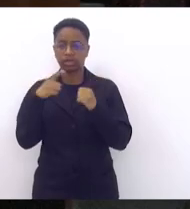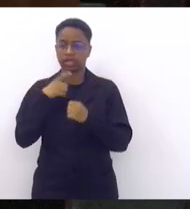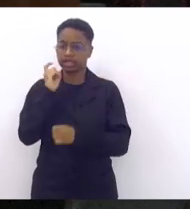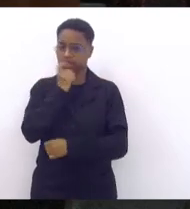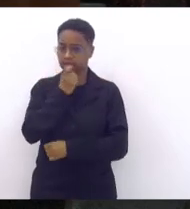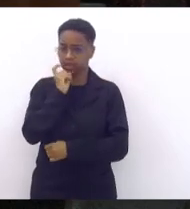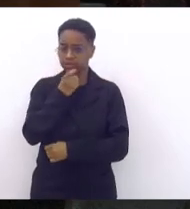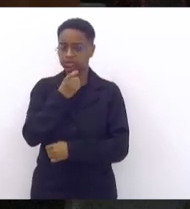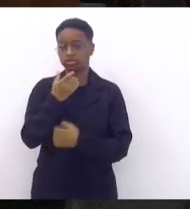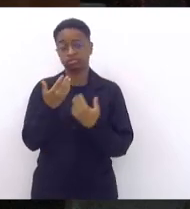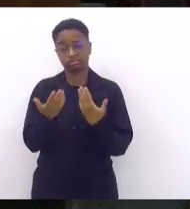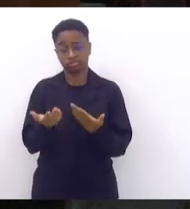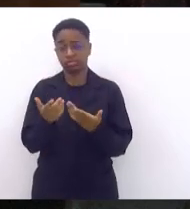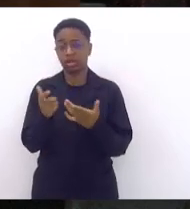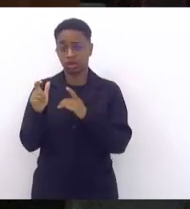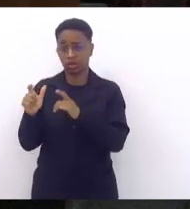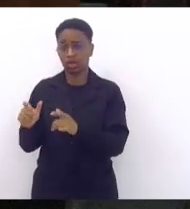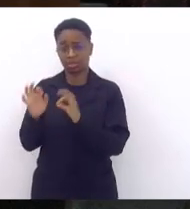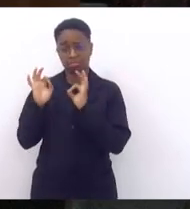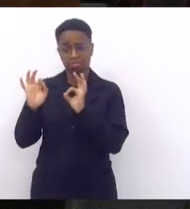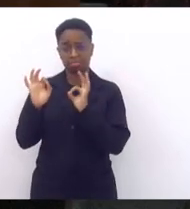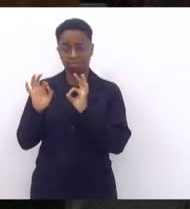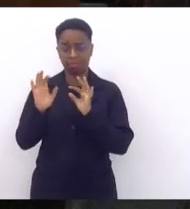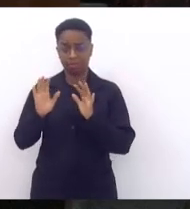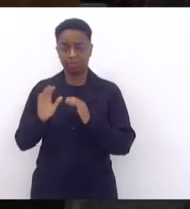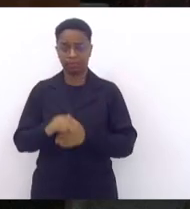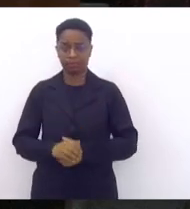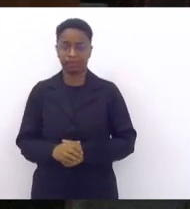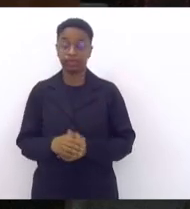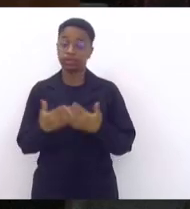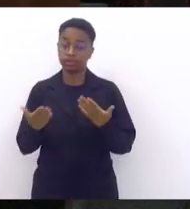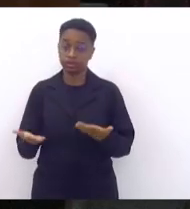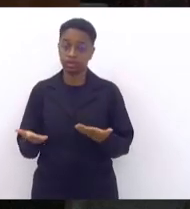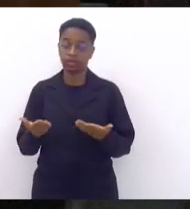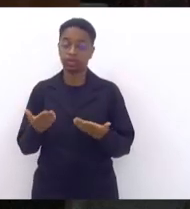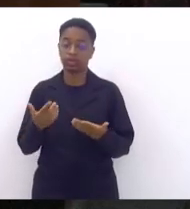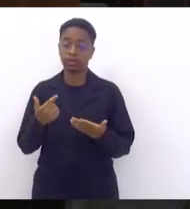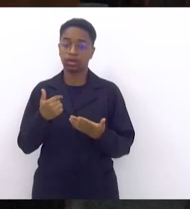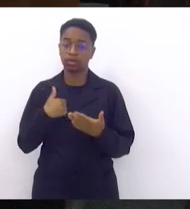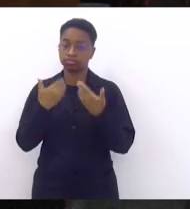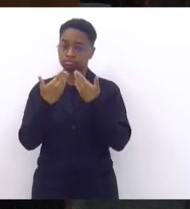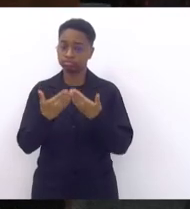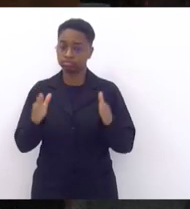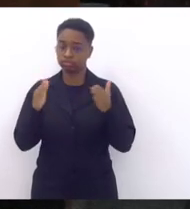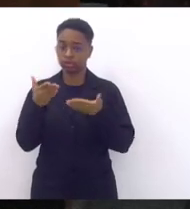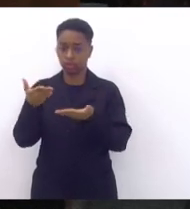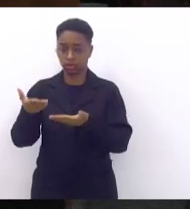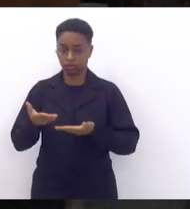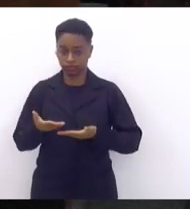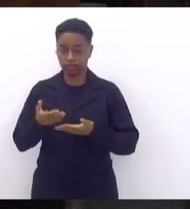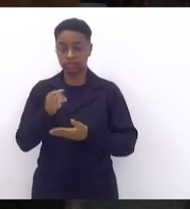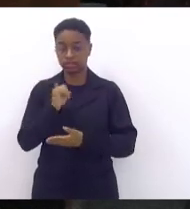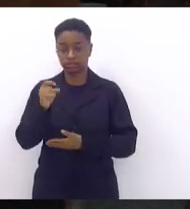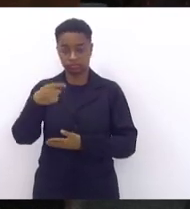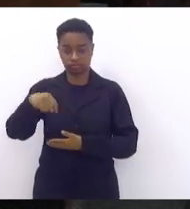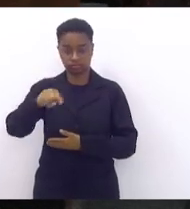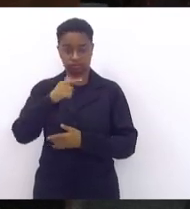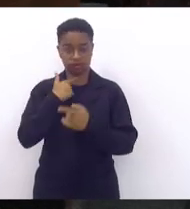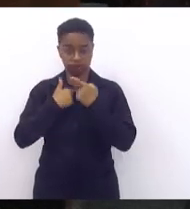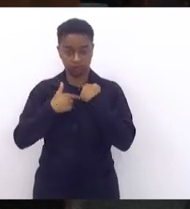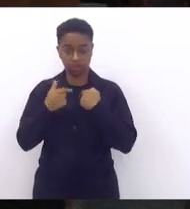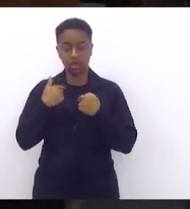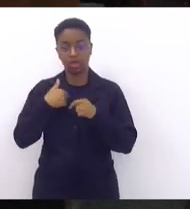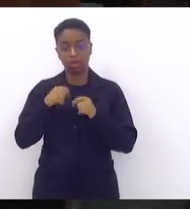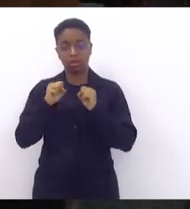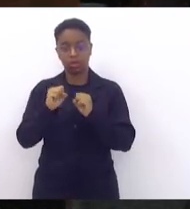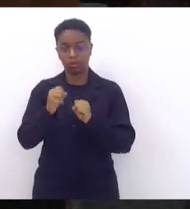dentista. É um negócio extraordinário. Então, eu deixo aqui aberto esse convite. Se a casa quiser, eu mando